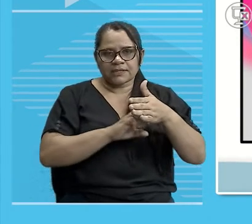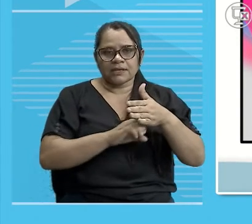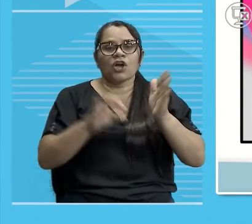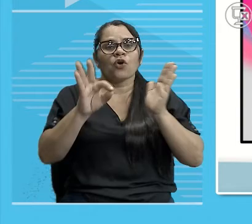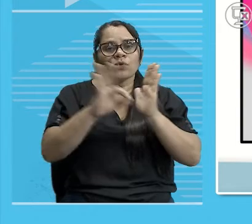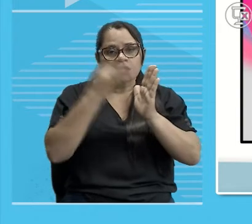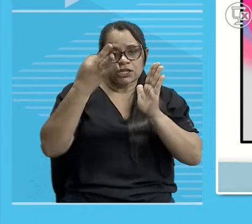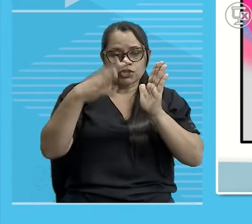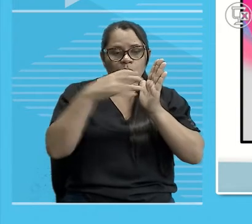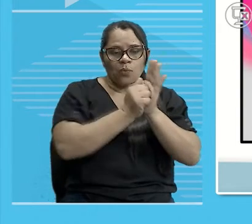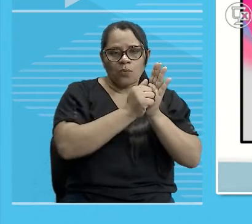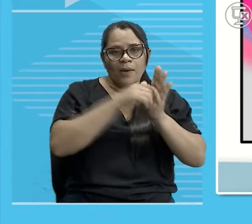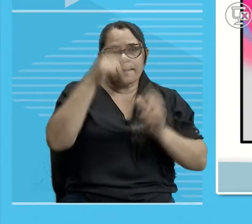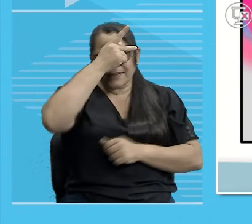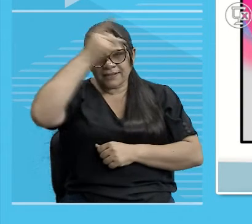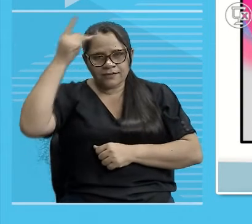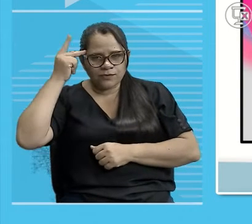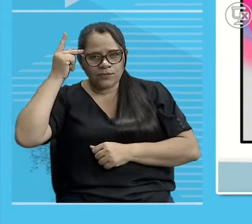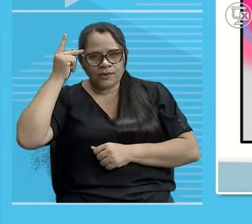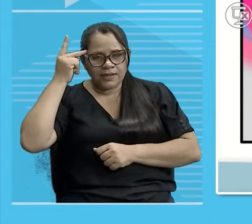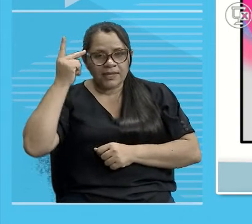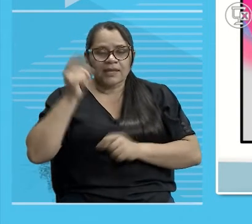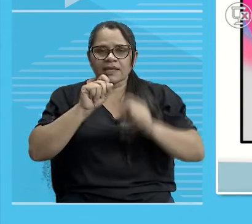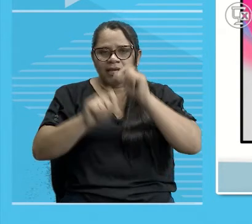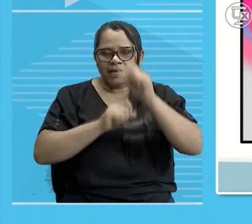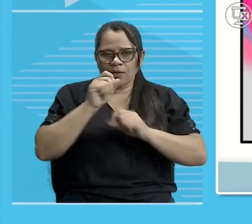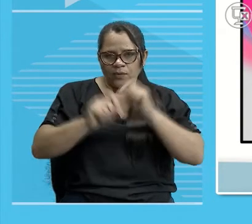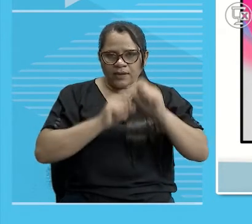de gênero é um gay